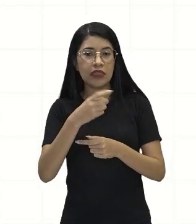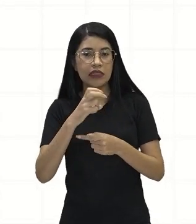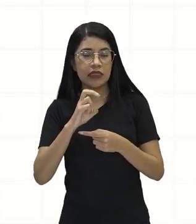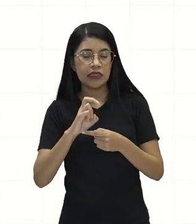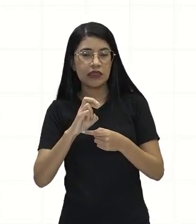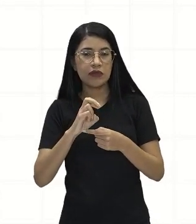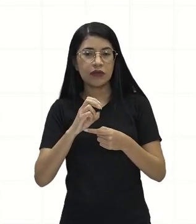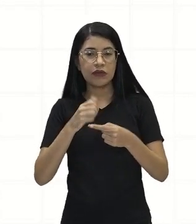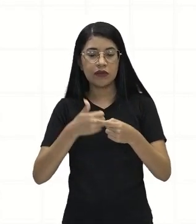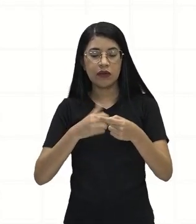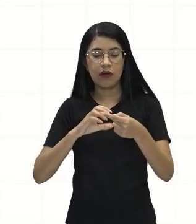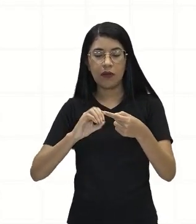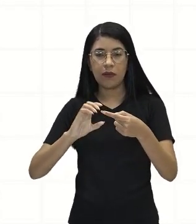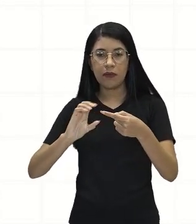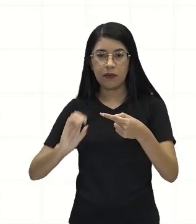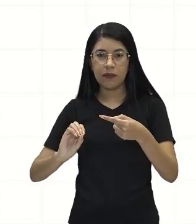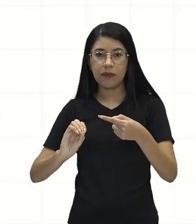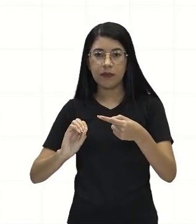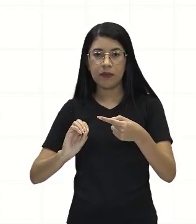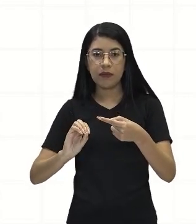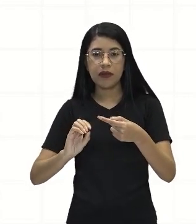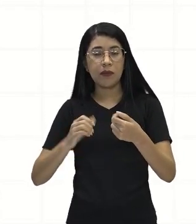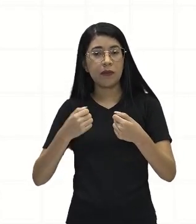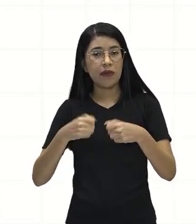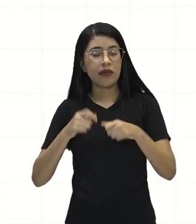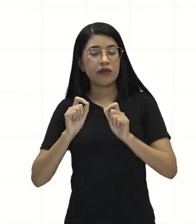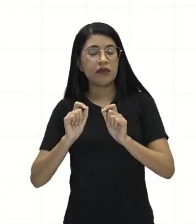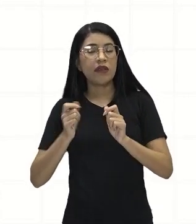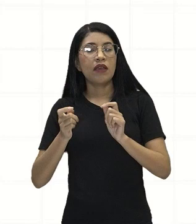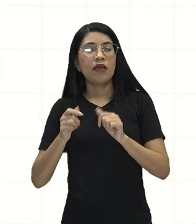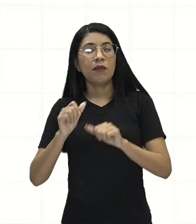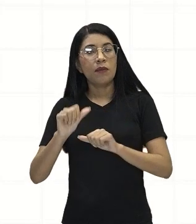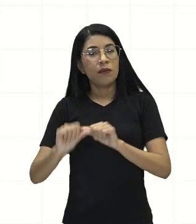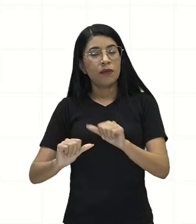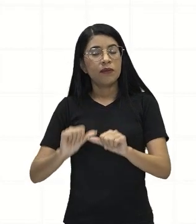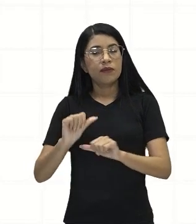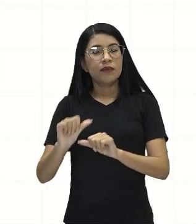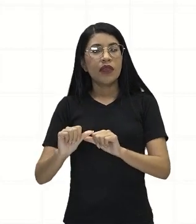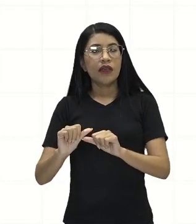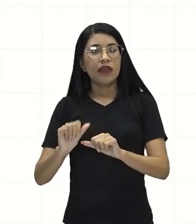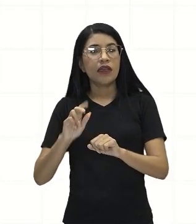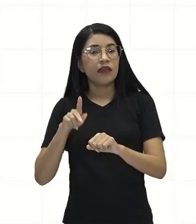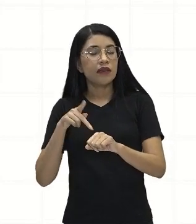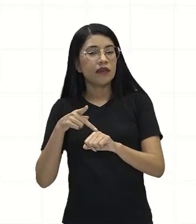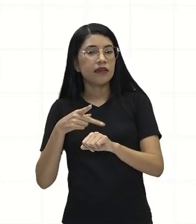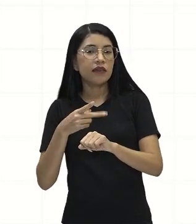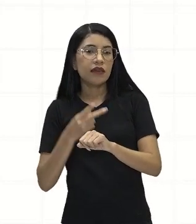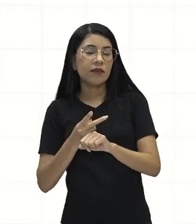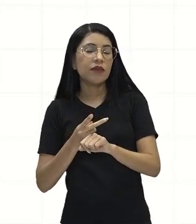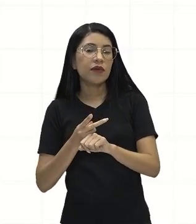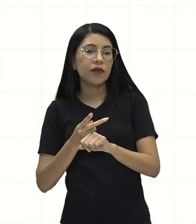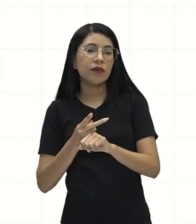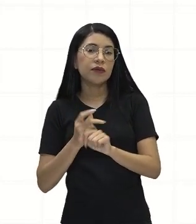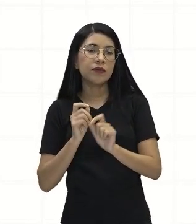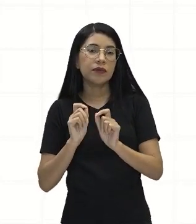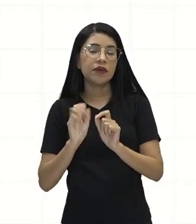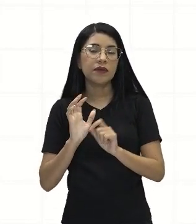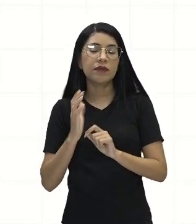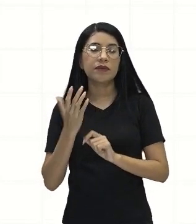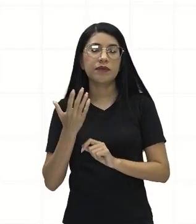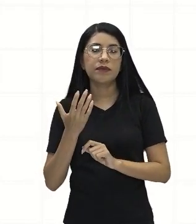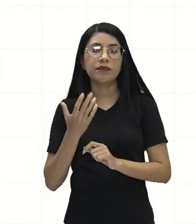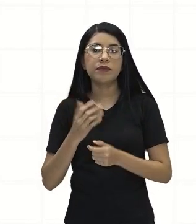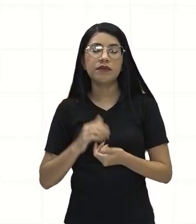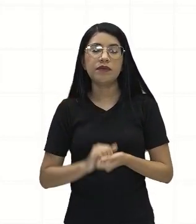Então, você faz a transformação e logo após, olha, a transformação,